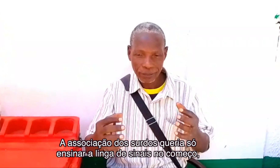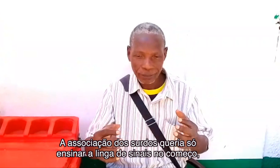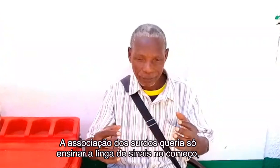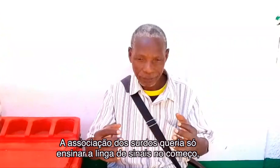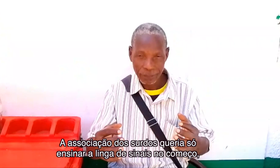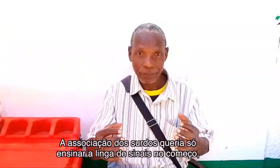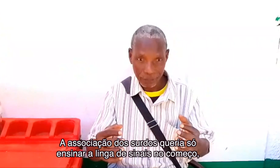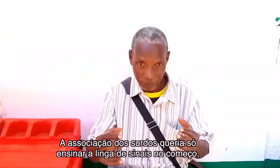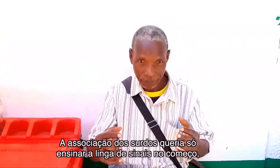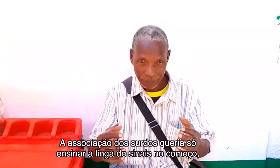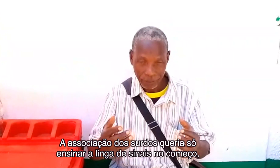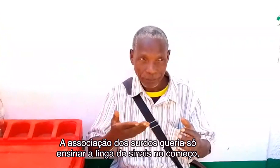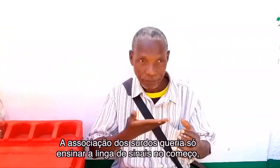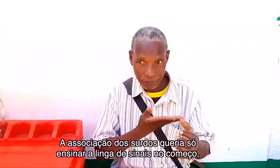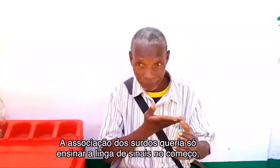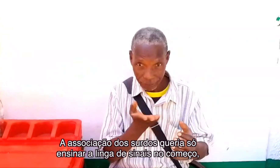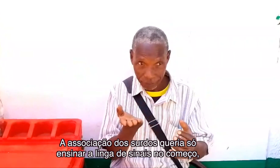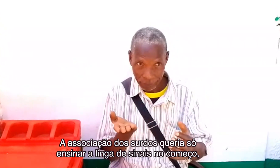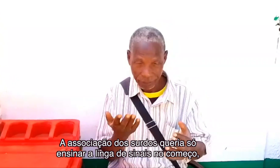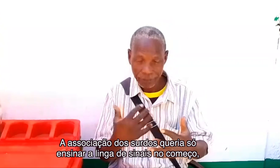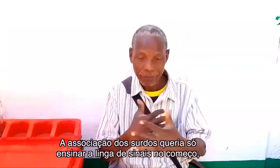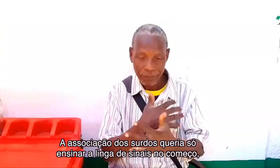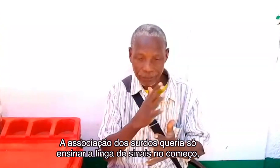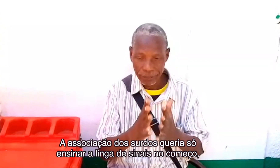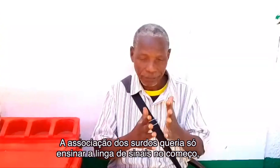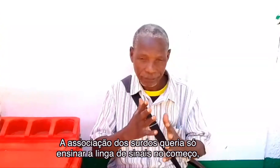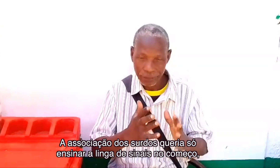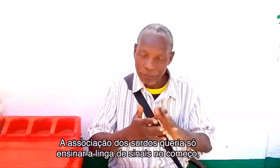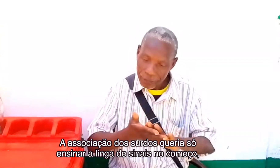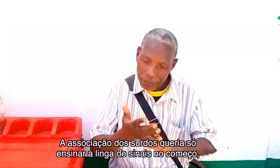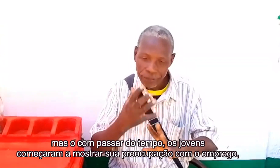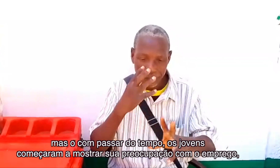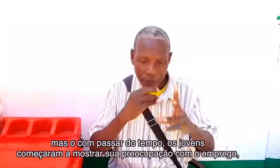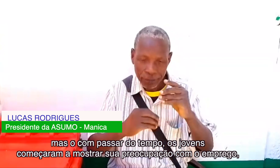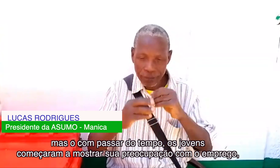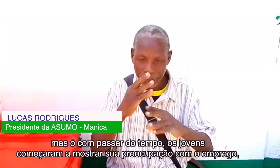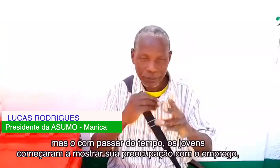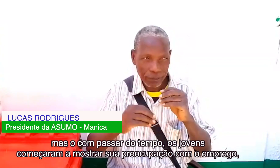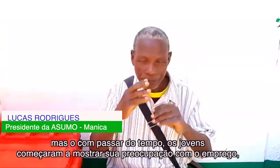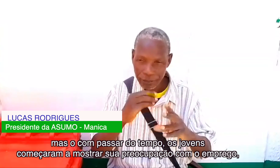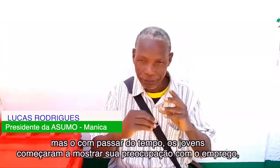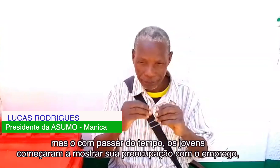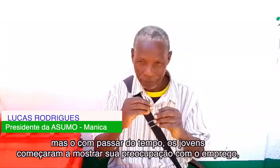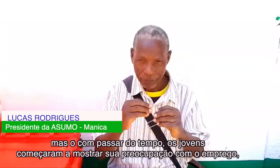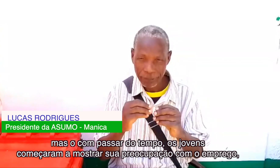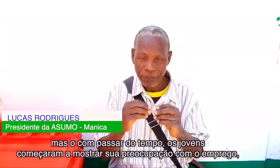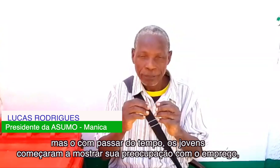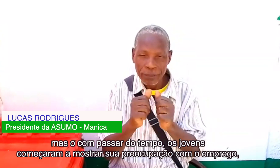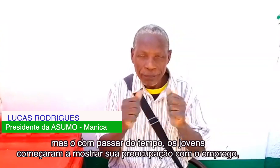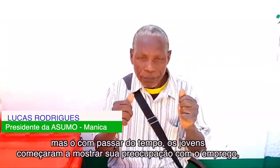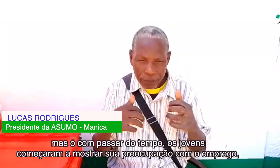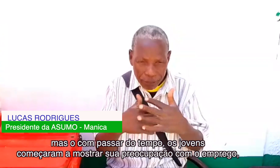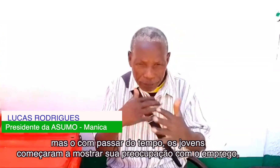A Associação dos Surdos queria só ensinar a língua de sinais no começo, mas com o passar do tempo, os